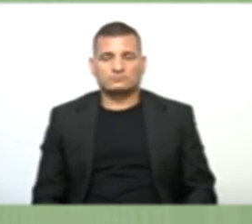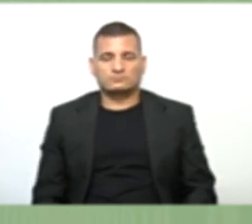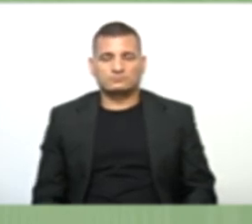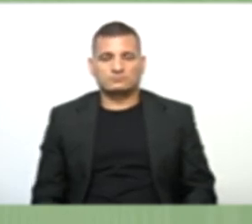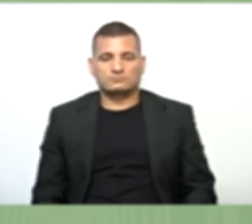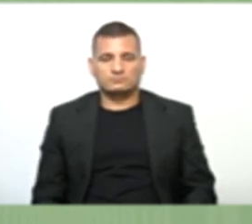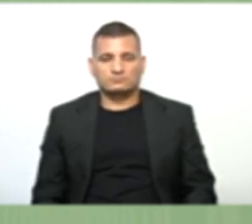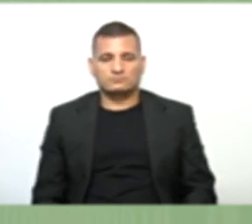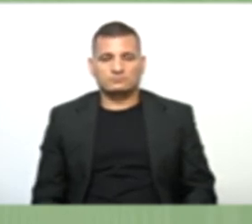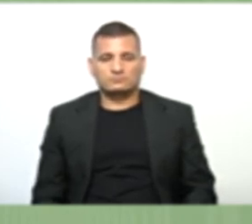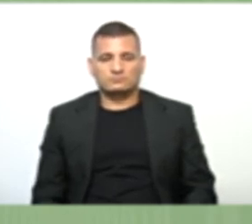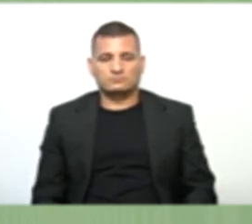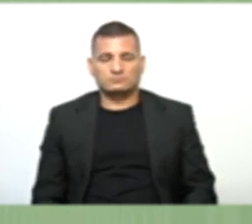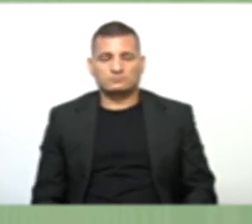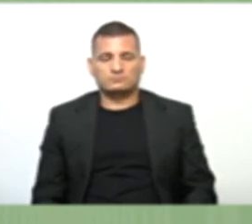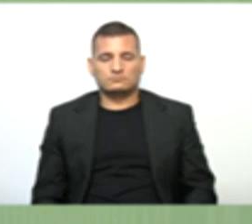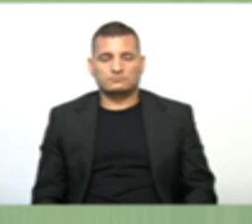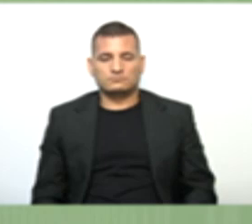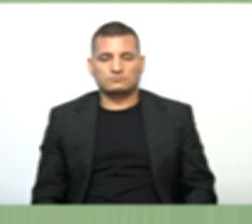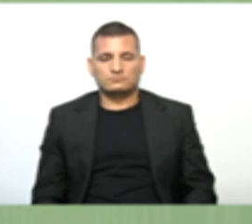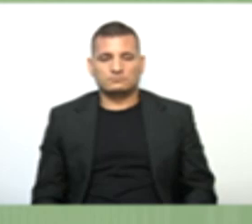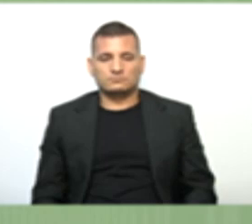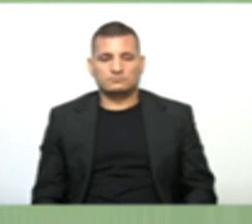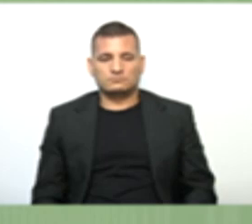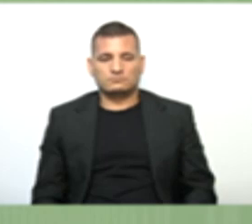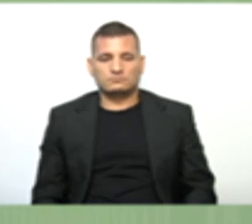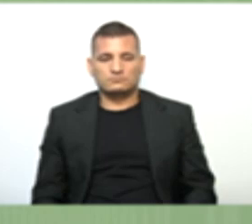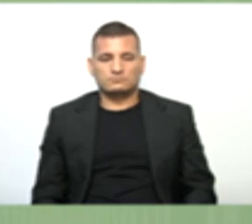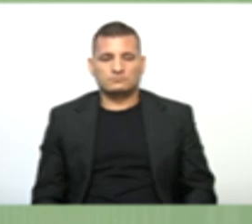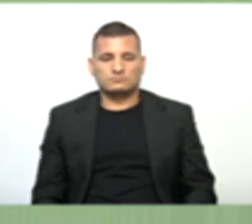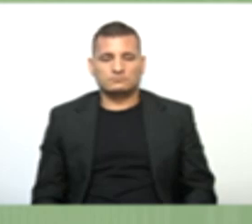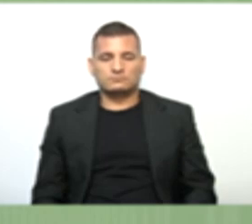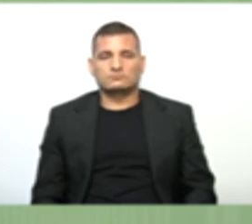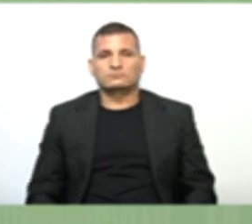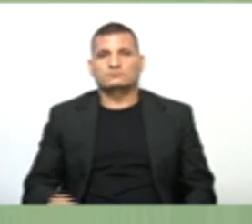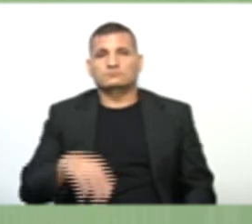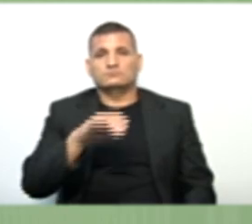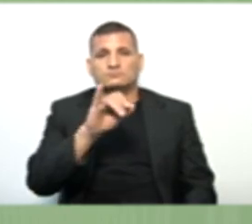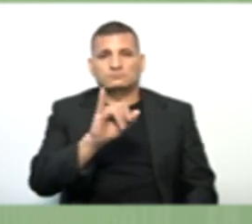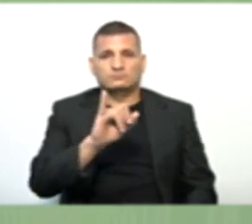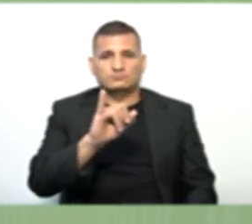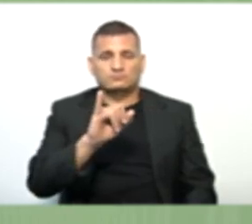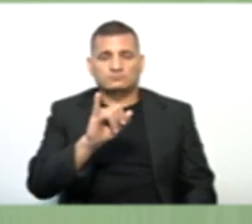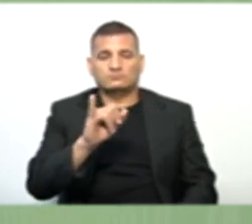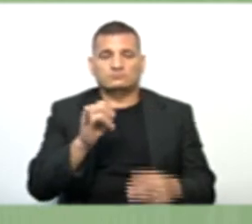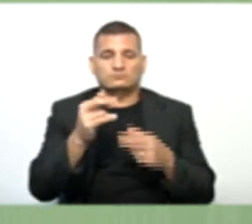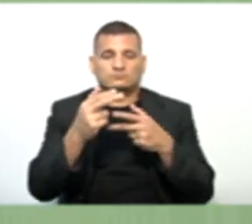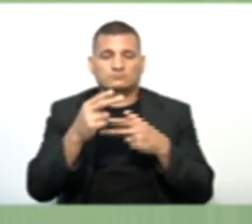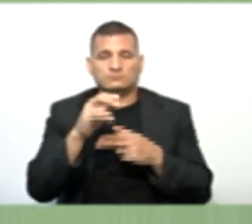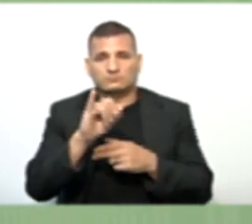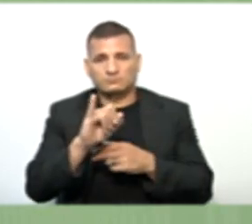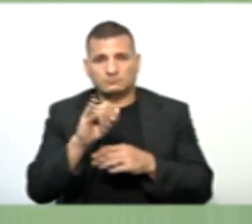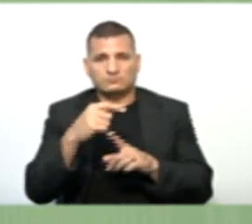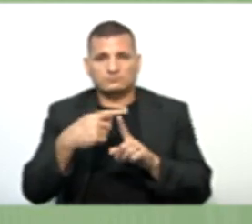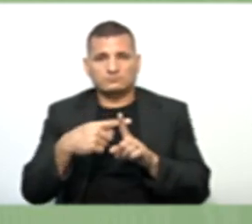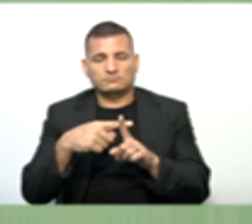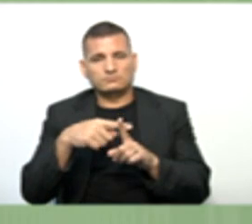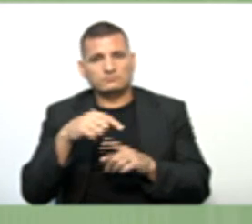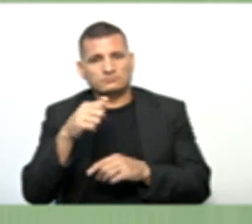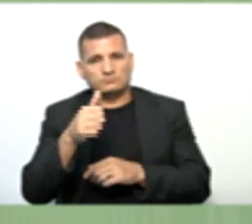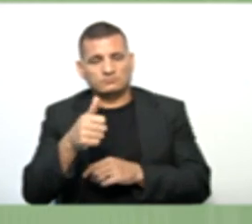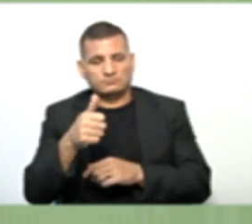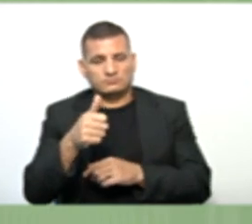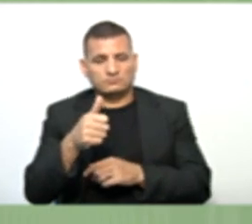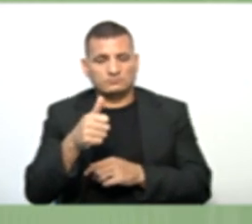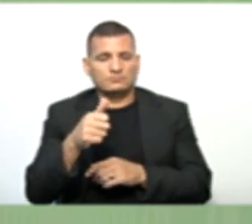abreviatura. Uma abreviatura do quê? De i é igual a i mais 1. Né? Então, a gente, quando está falando lá nas mídias sociais, a gente